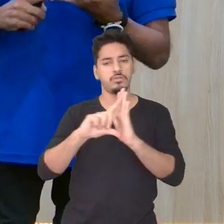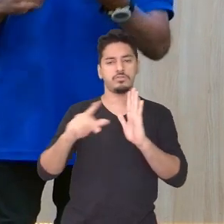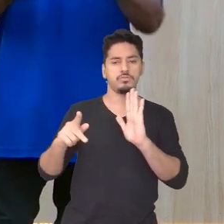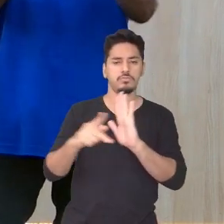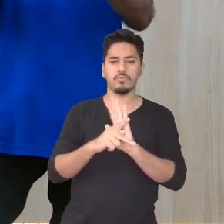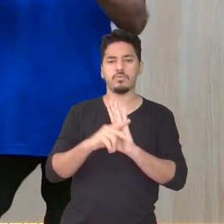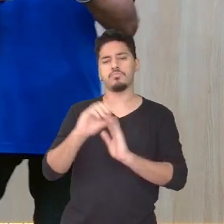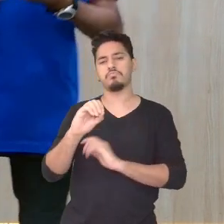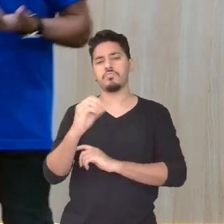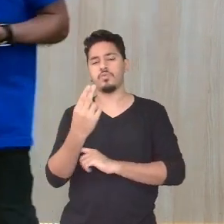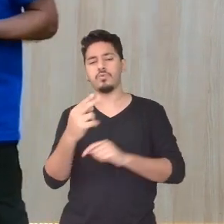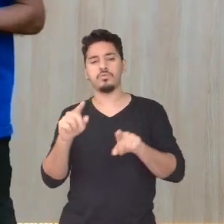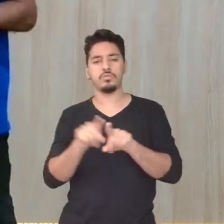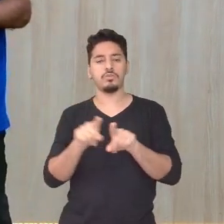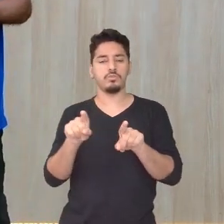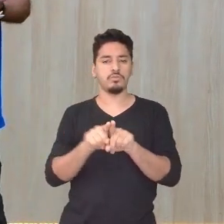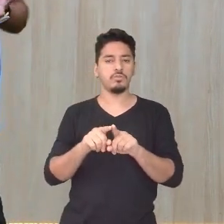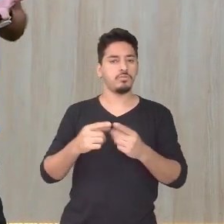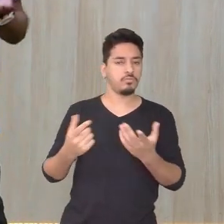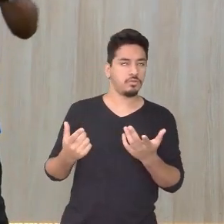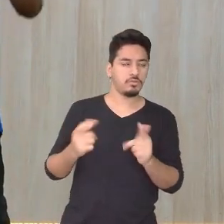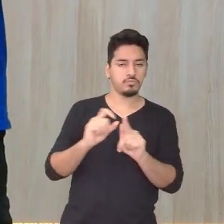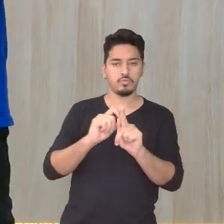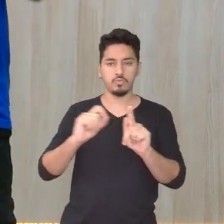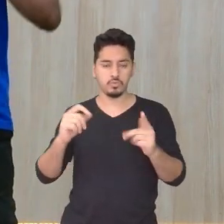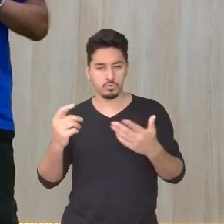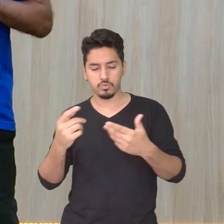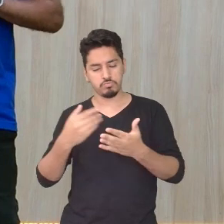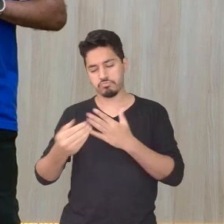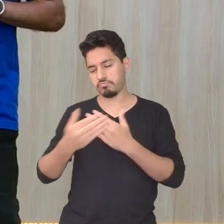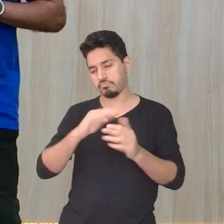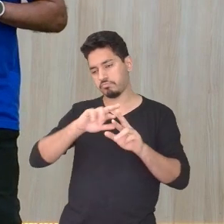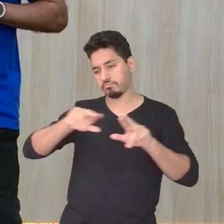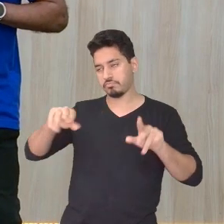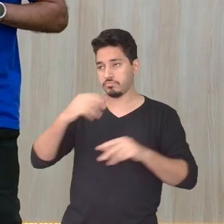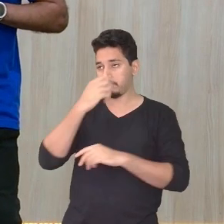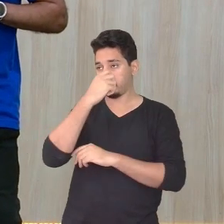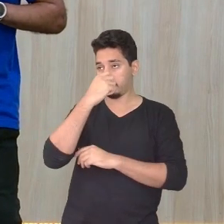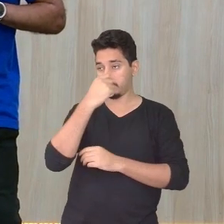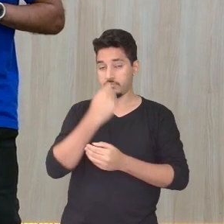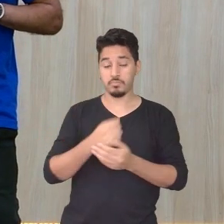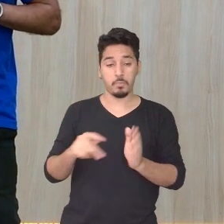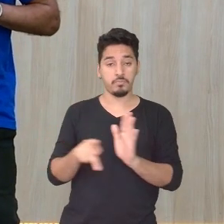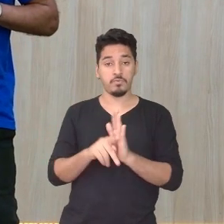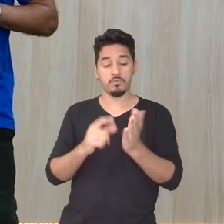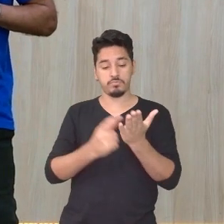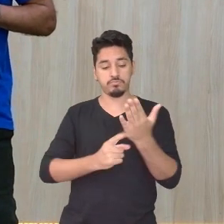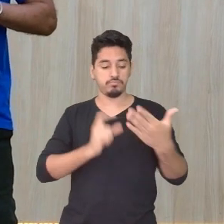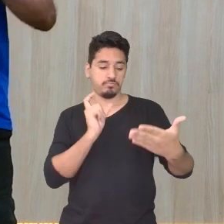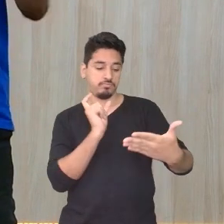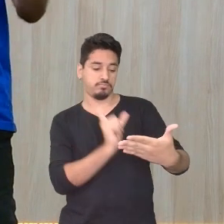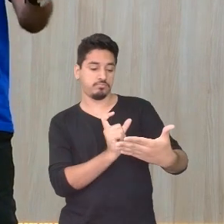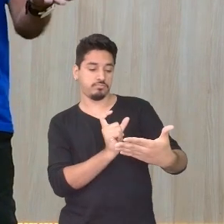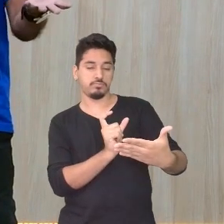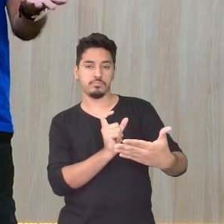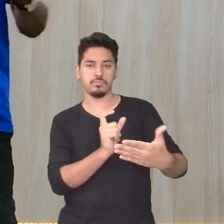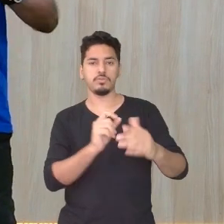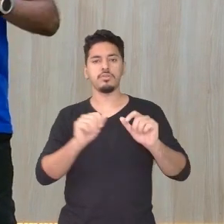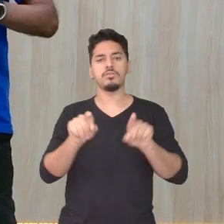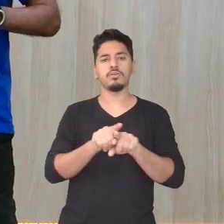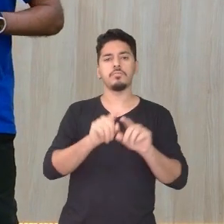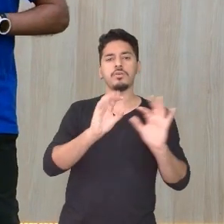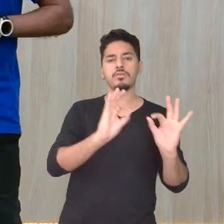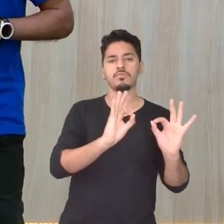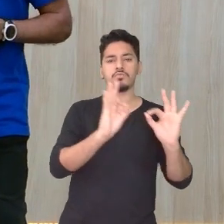Store, ou tu vai aí, Google Play, ó, pode ser também, ou tu vai aí na QR Code e baixa rapidinho. Também pode assistir,